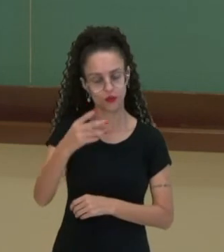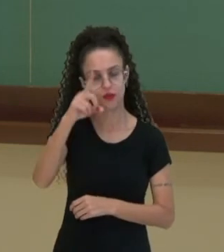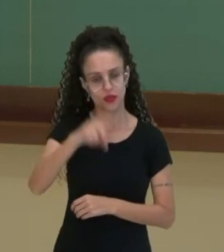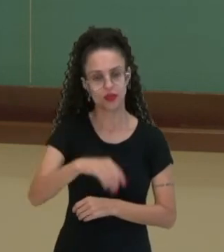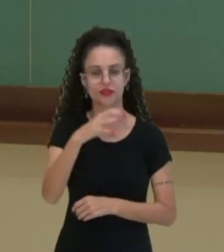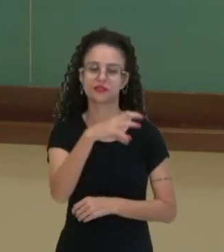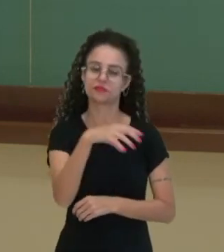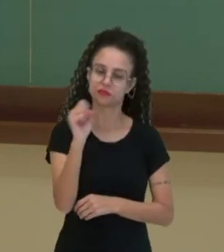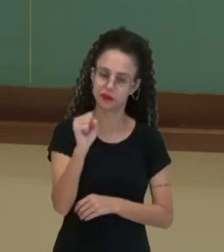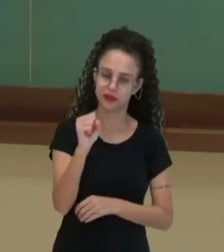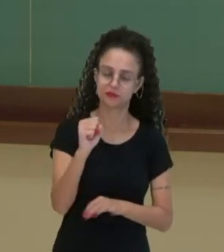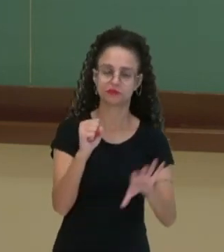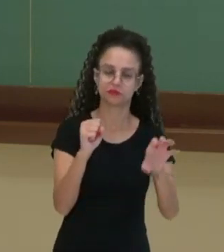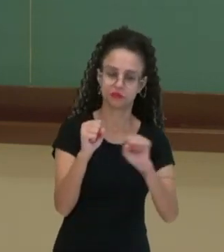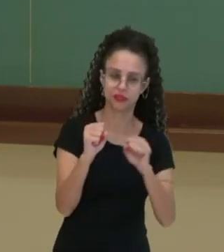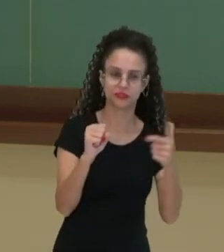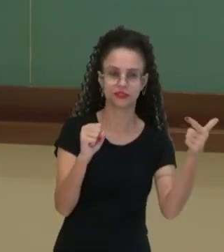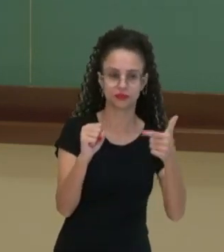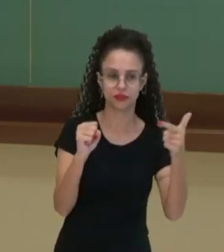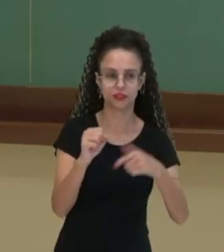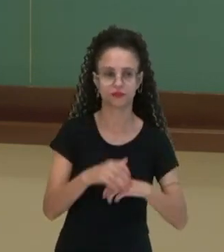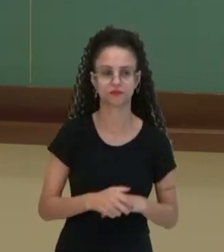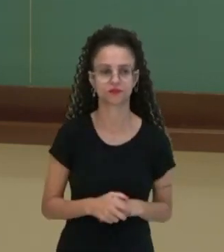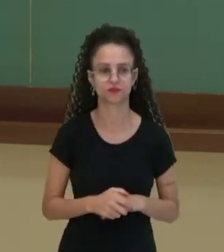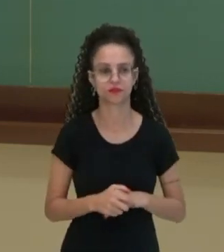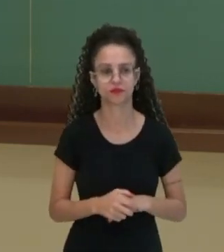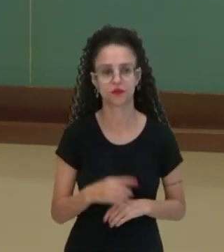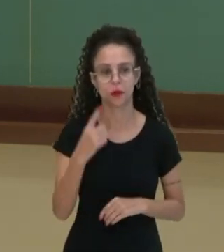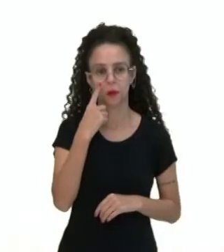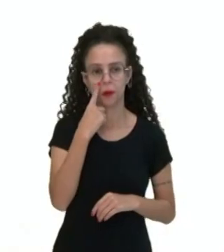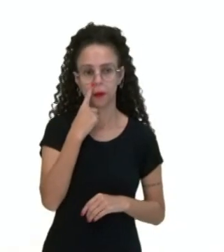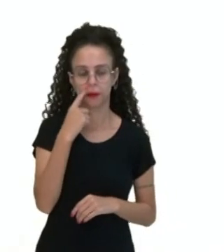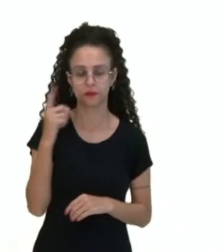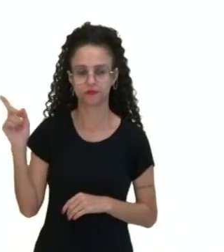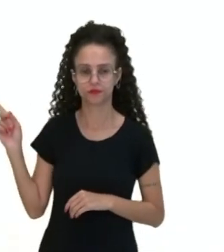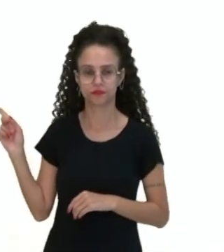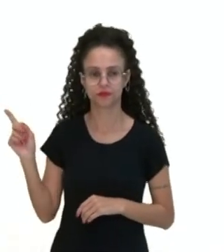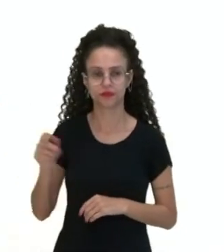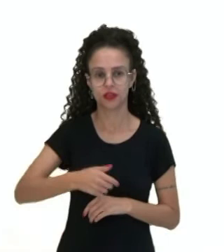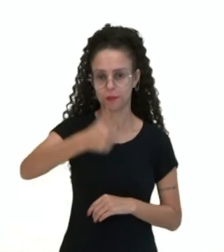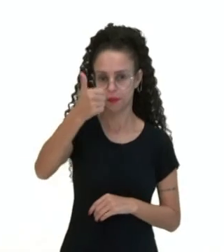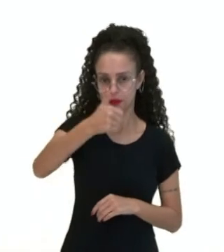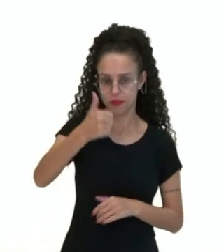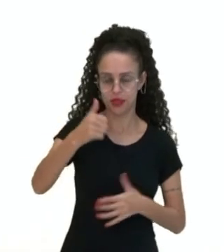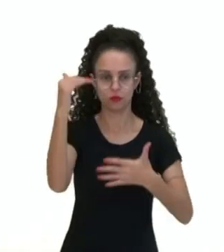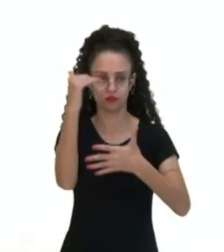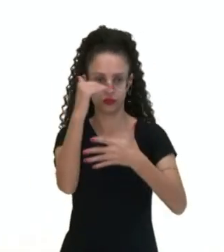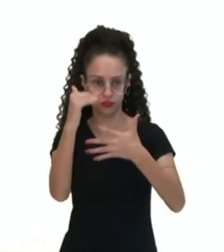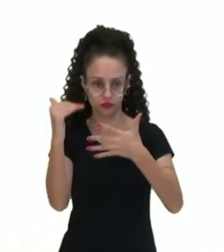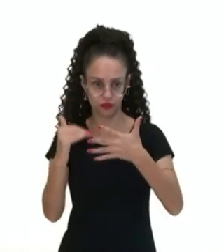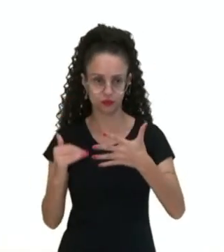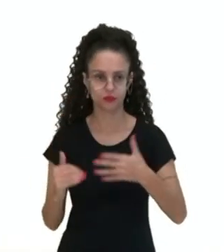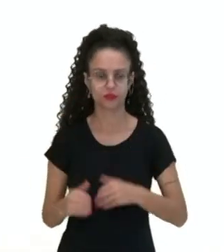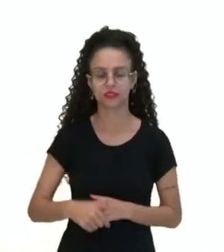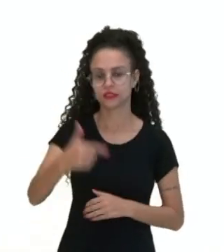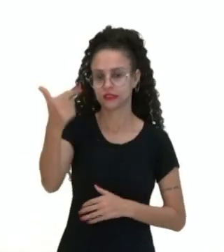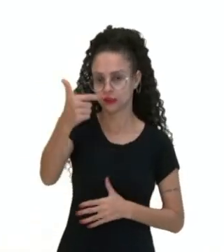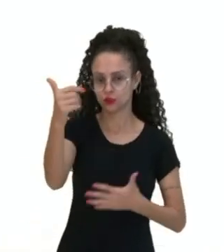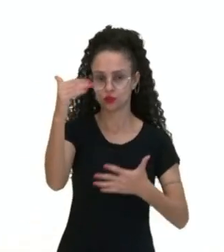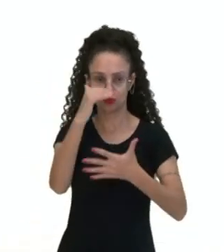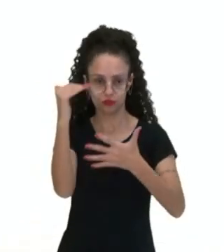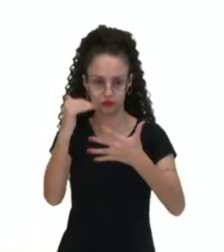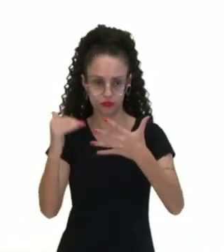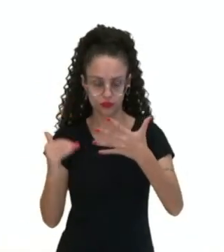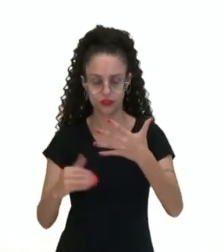de consumidores secundários, ok? Então, olha aqui, ó. Então, primeiro nível trófico, segundo nível